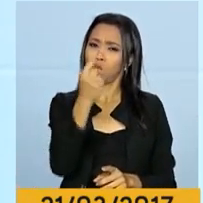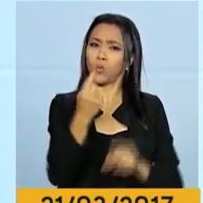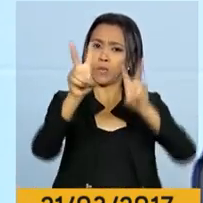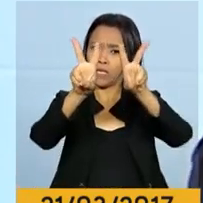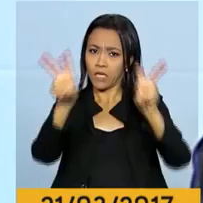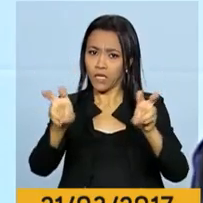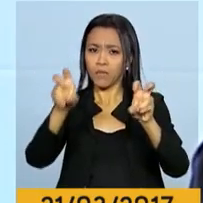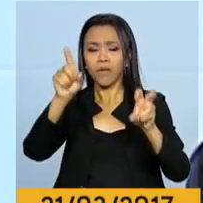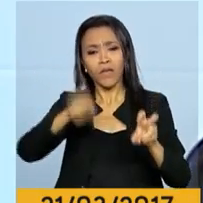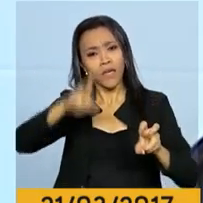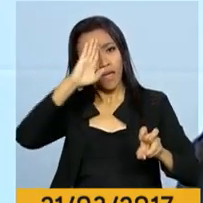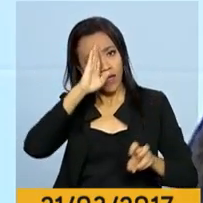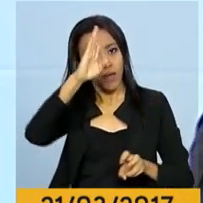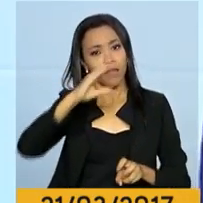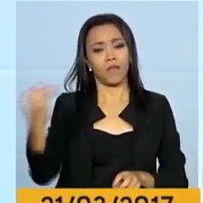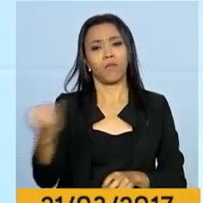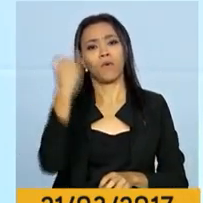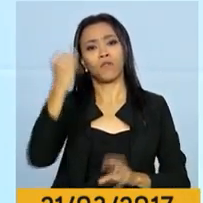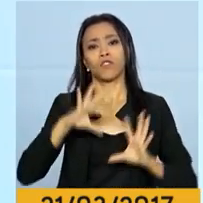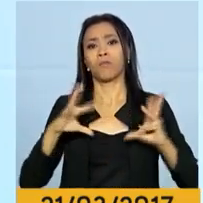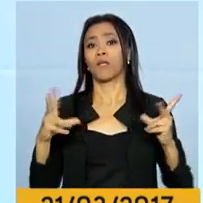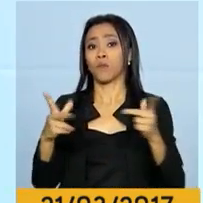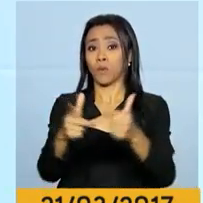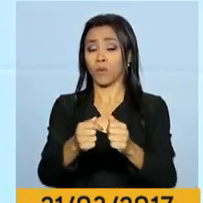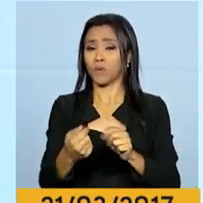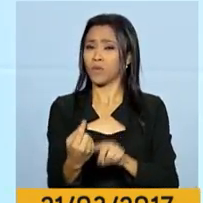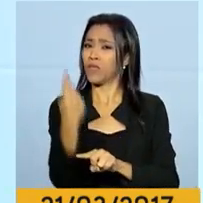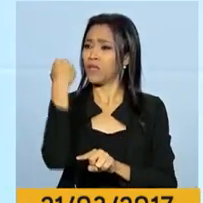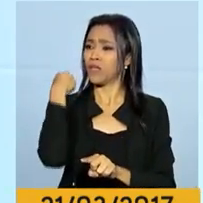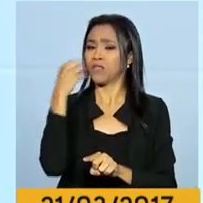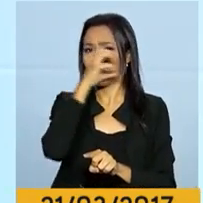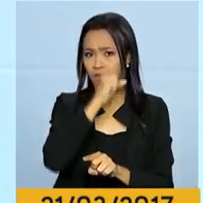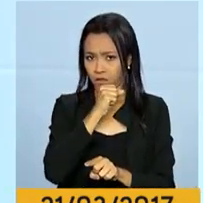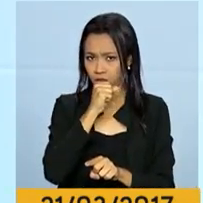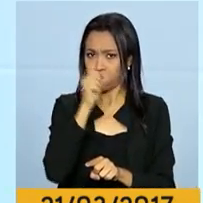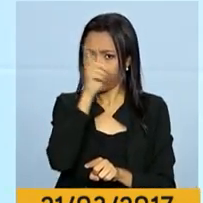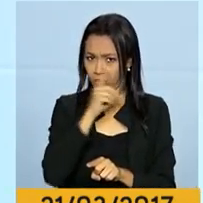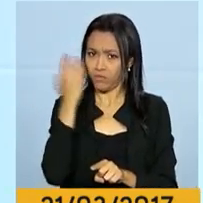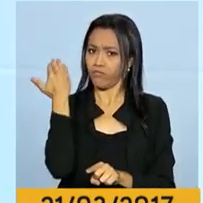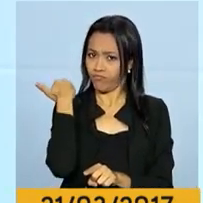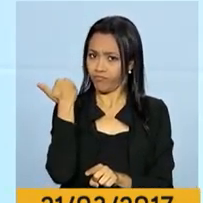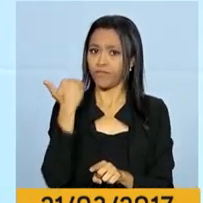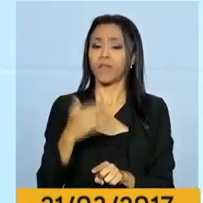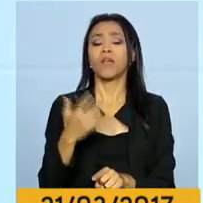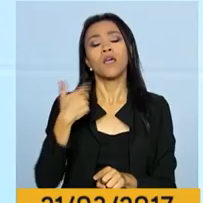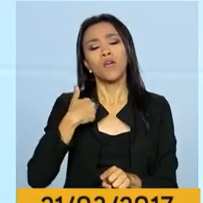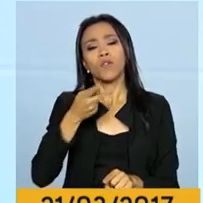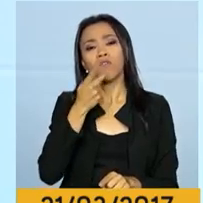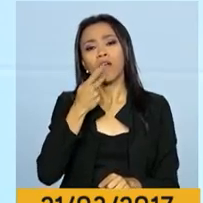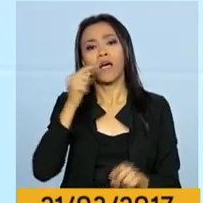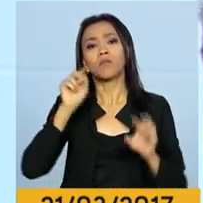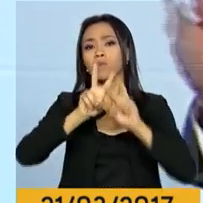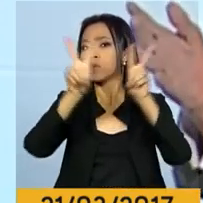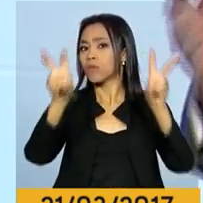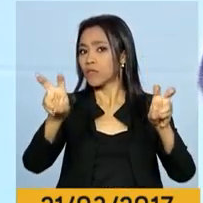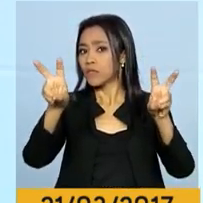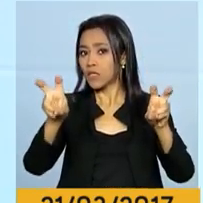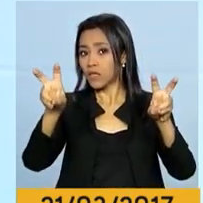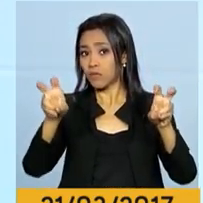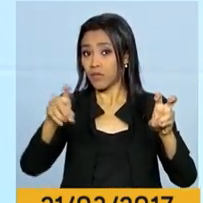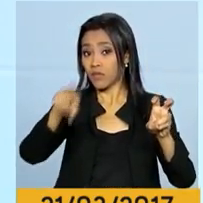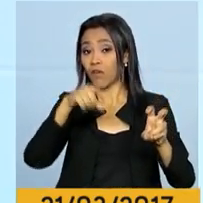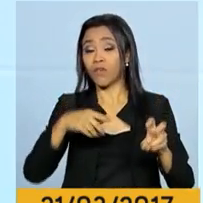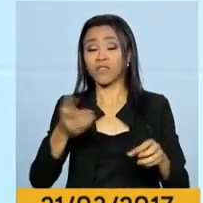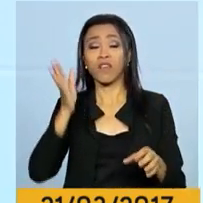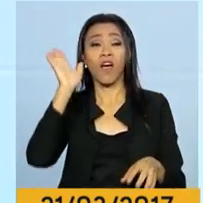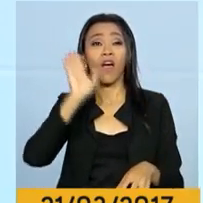é fundamental para todos. Eu confesso que desde o domingo, desde o sábado, na verdade, eu tenho tratado deste tema, talvez cansando um pouco os